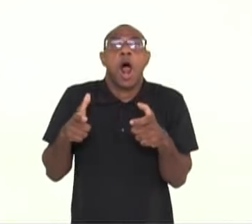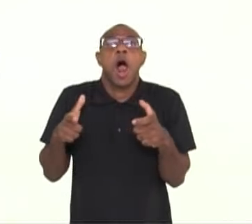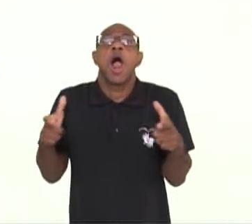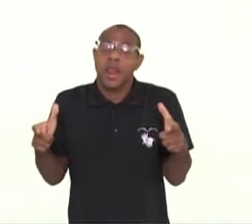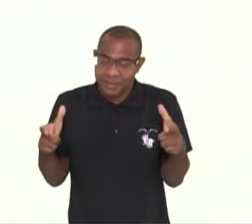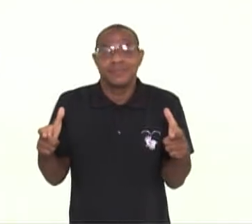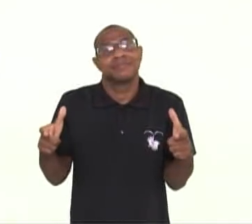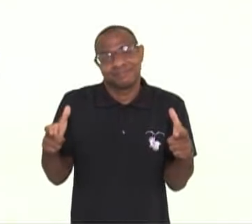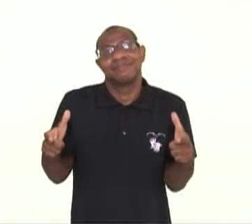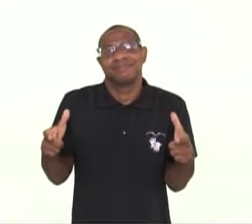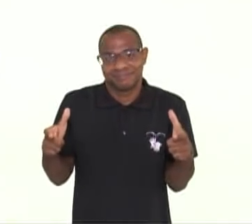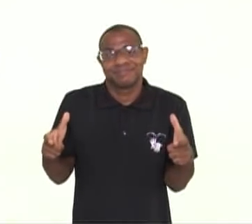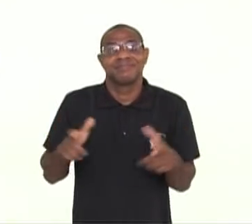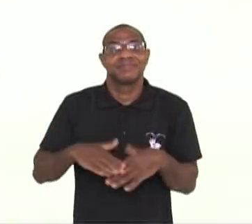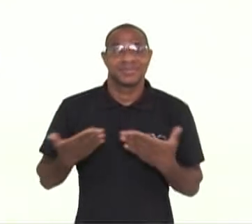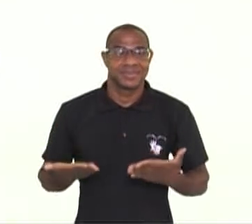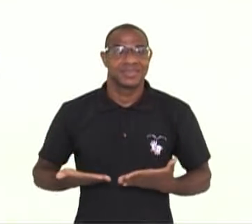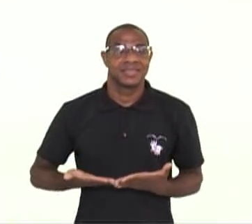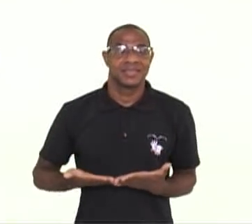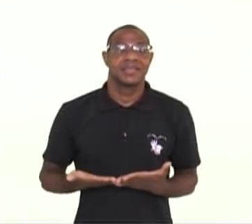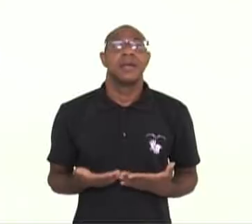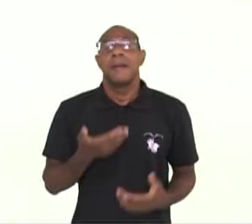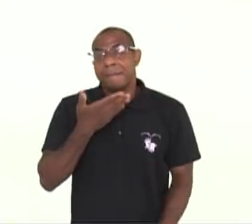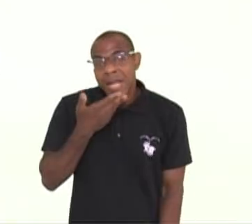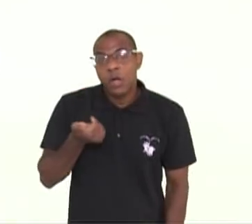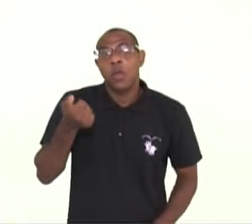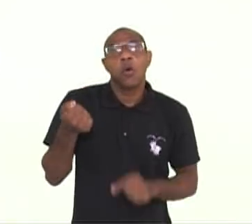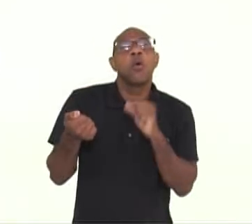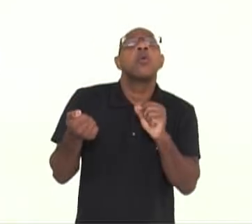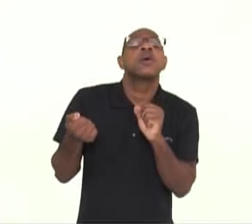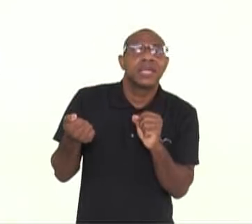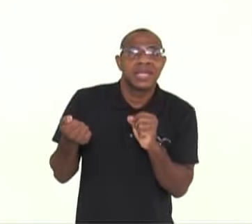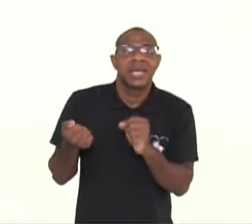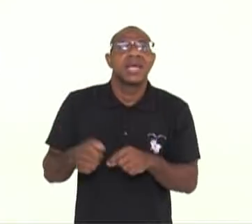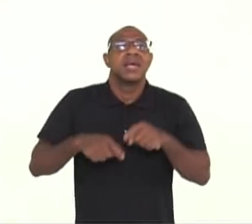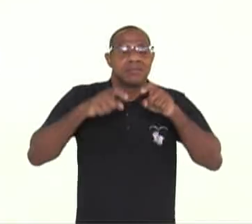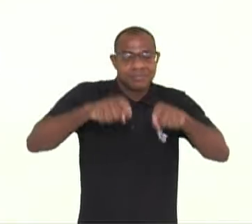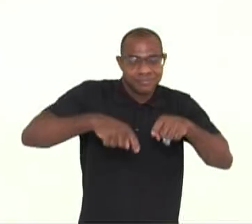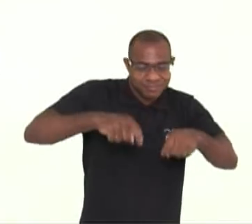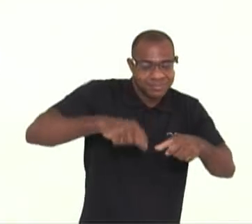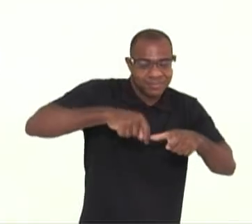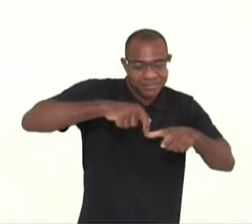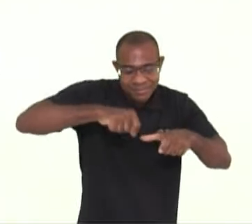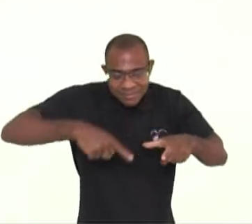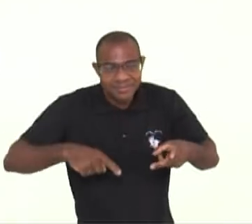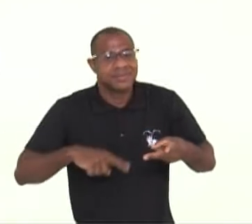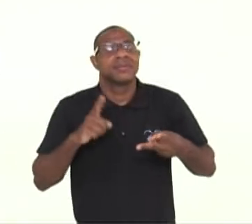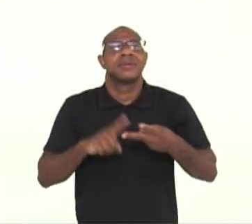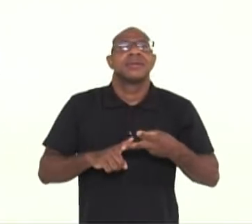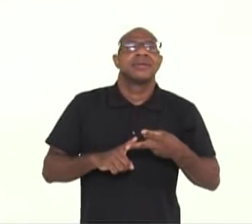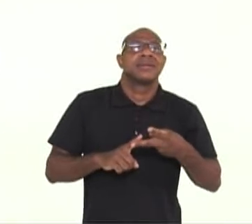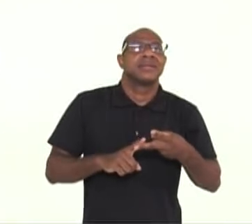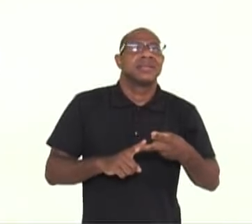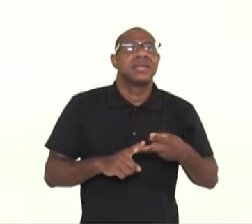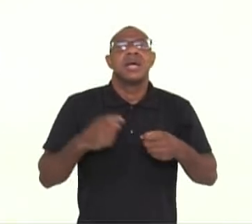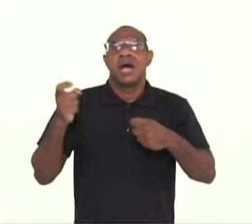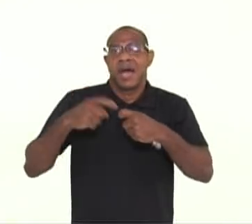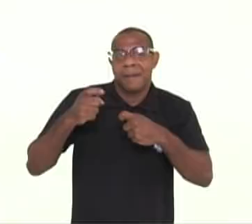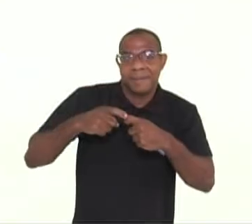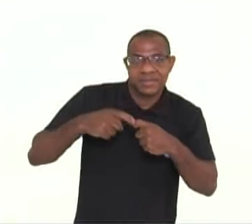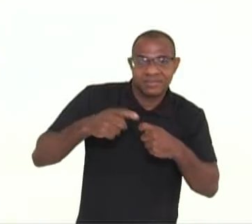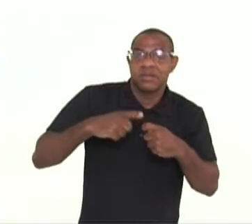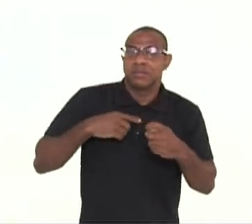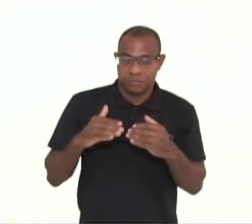Industrial, entre outros motivos, de novo, melhorou a agricultura, melhorou a medicina, houve